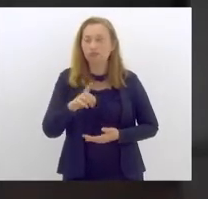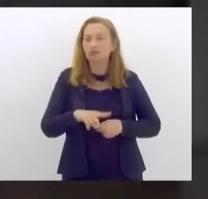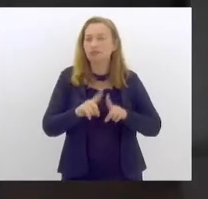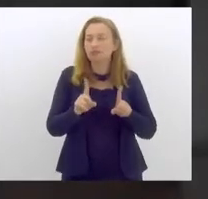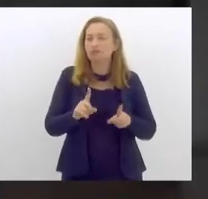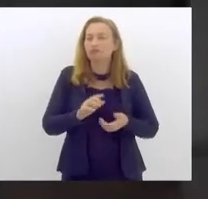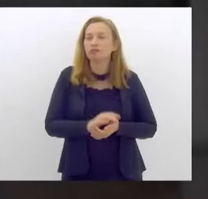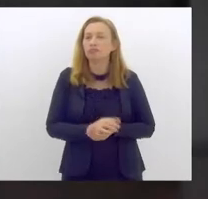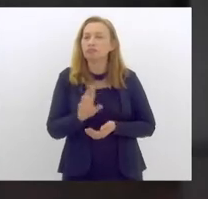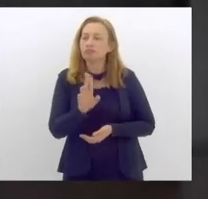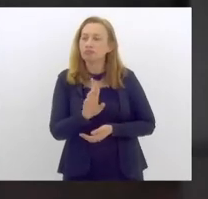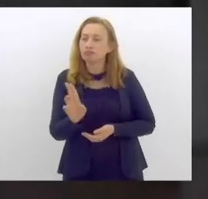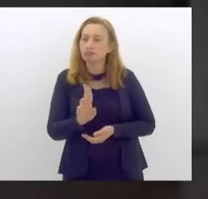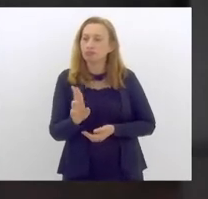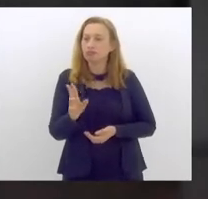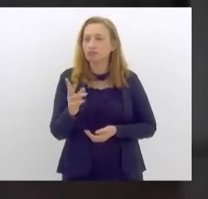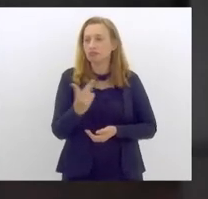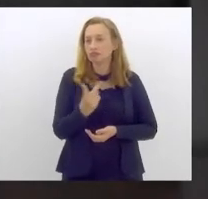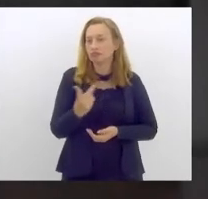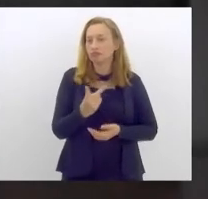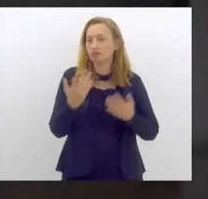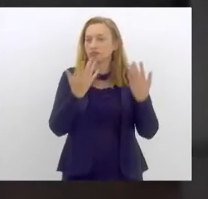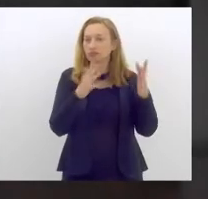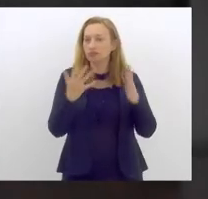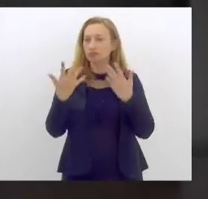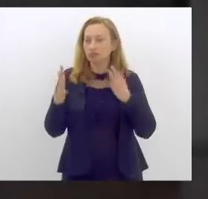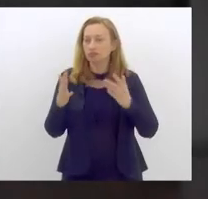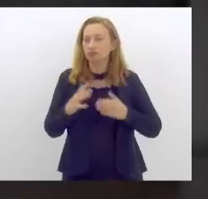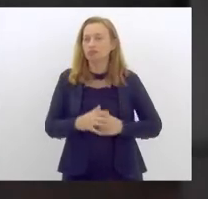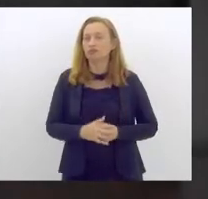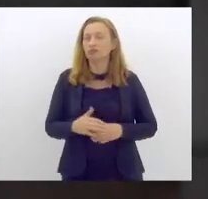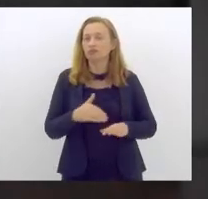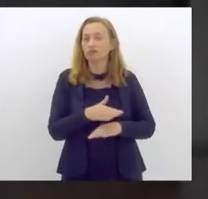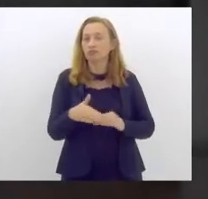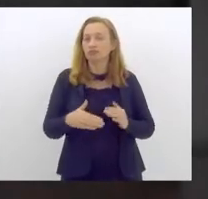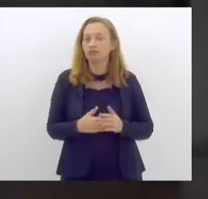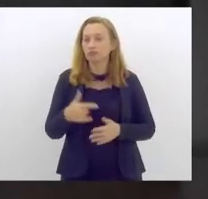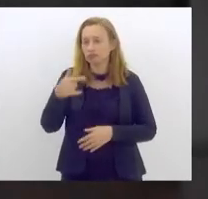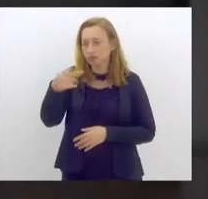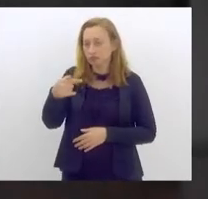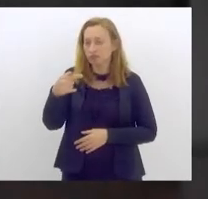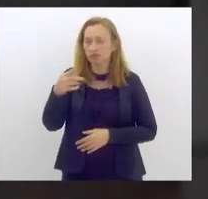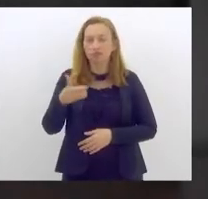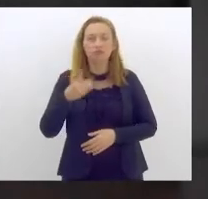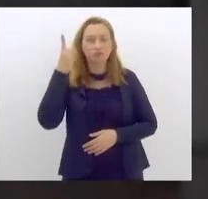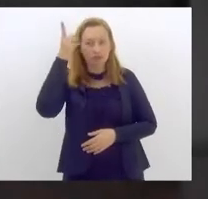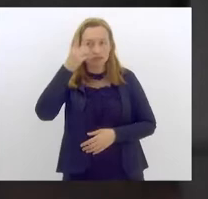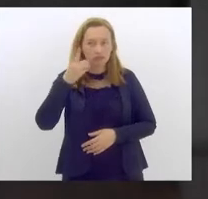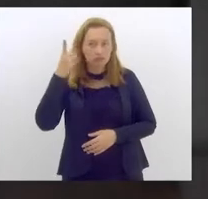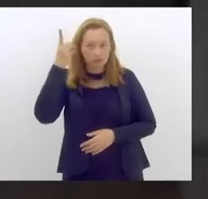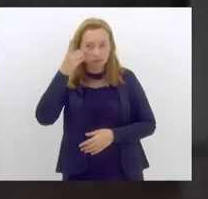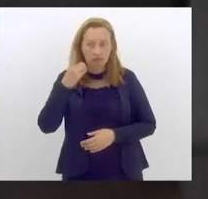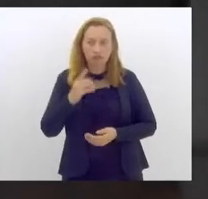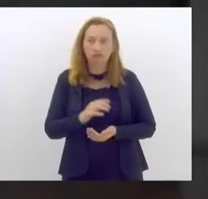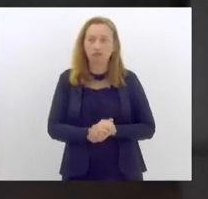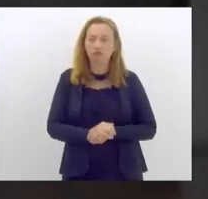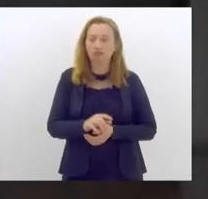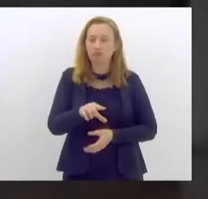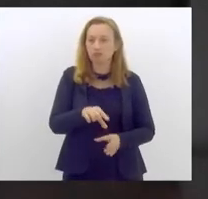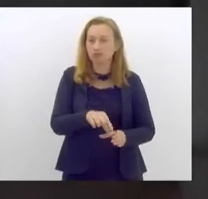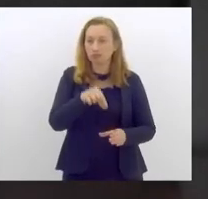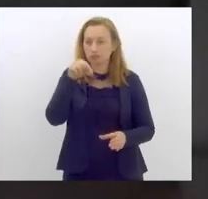em nome de vocês duas eu queria parabenizar todas as sete deputadas que foram